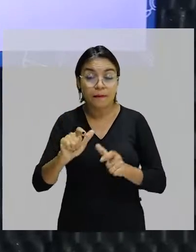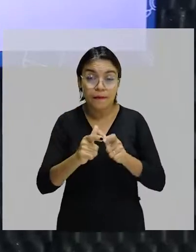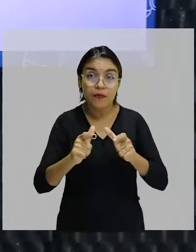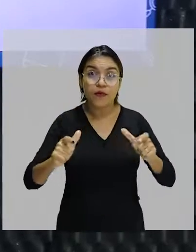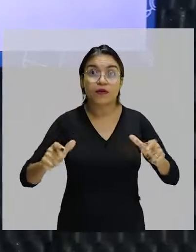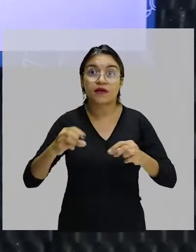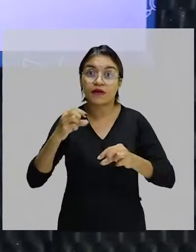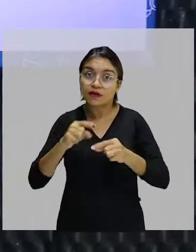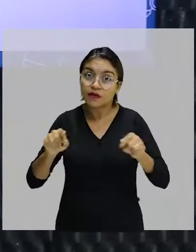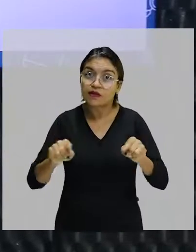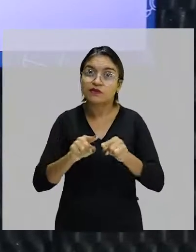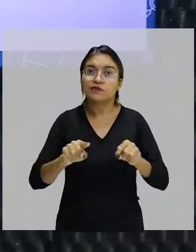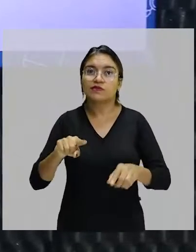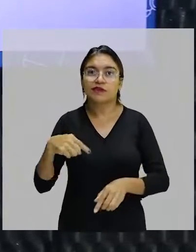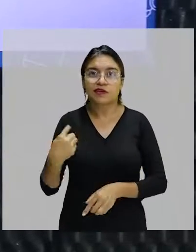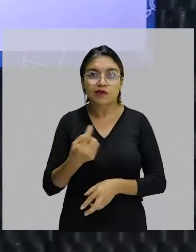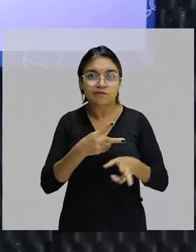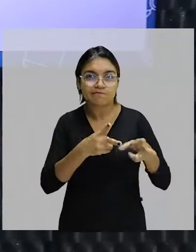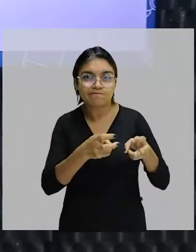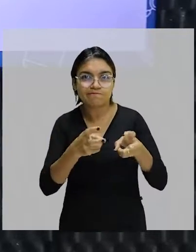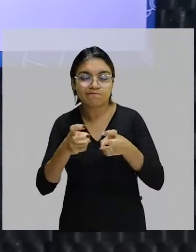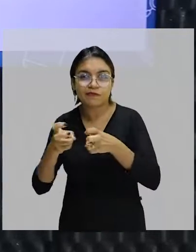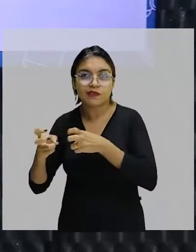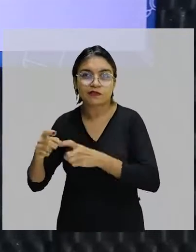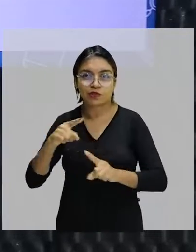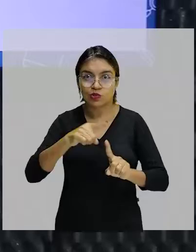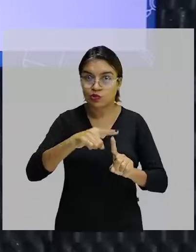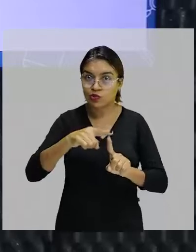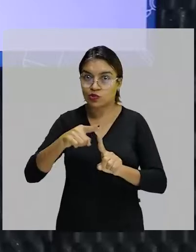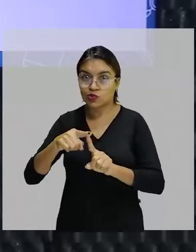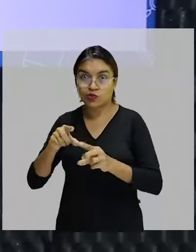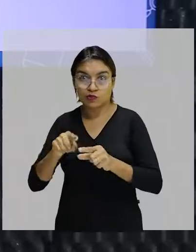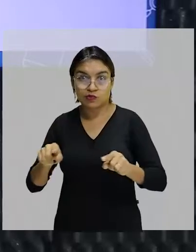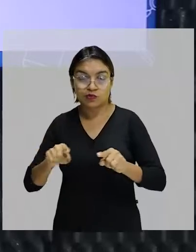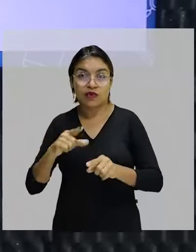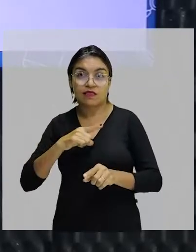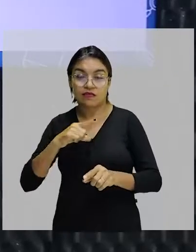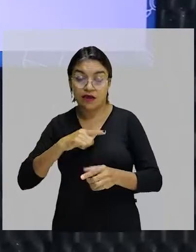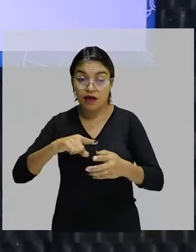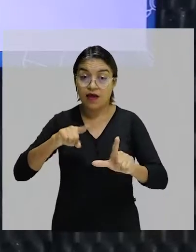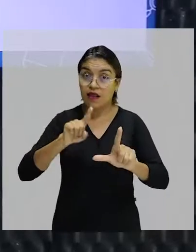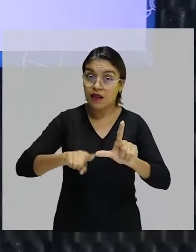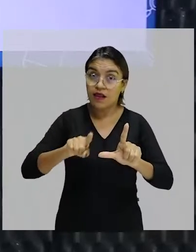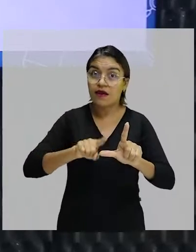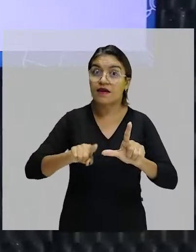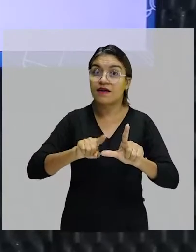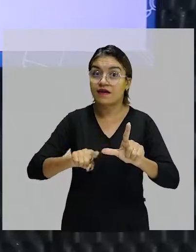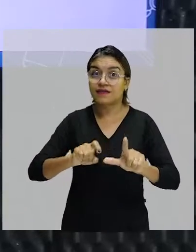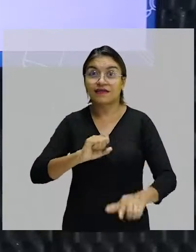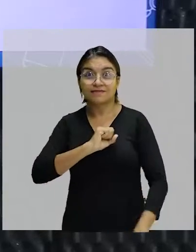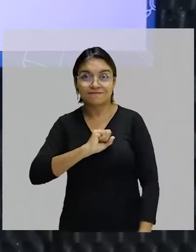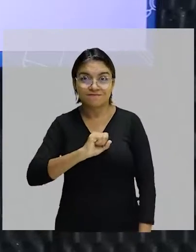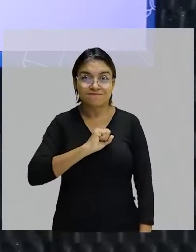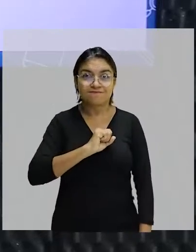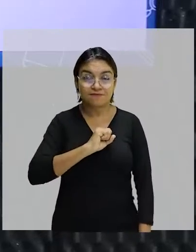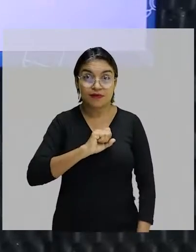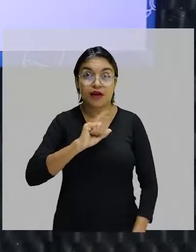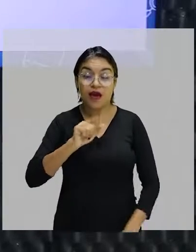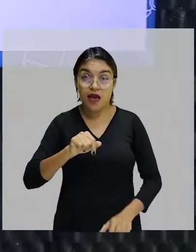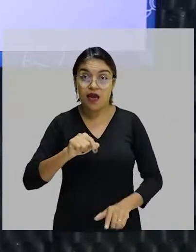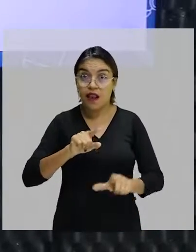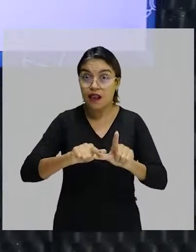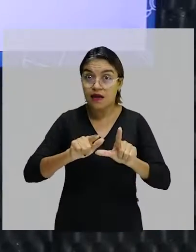nós escutamos, que nós ouvimos nesse estilo musical, elas têm a sua letra em língua inglesa. Além disso,